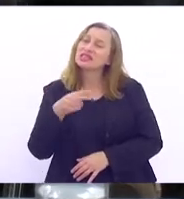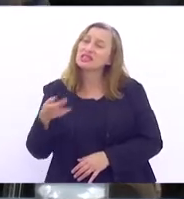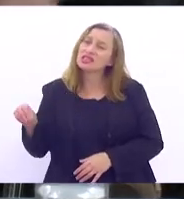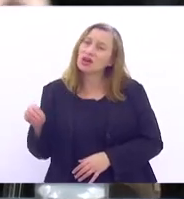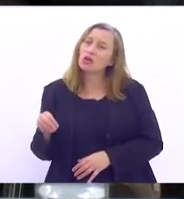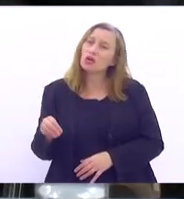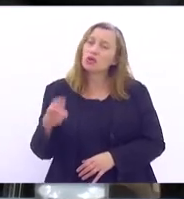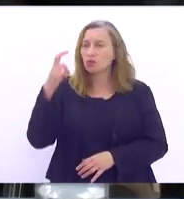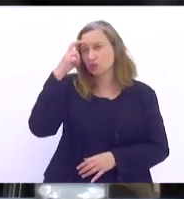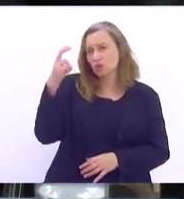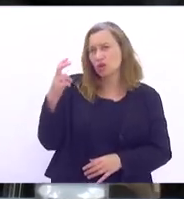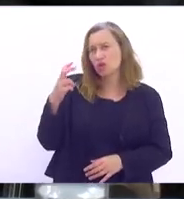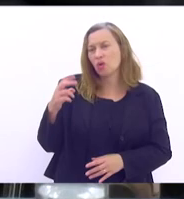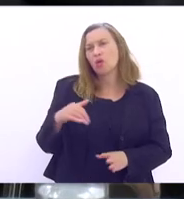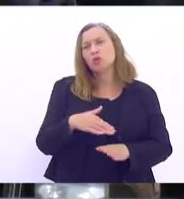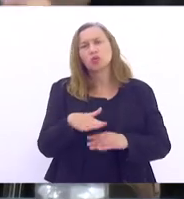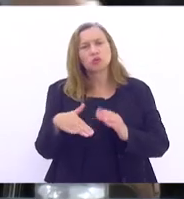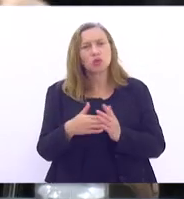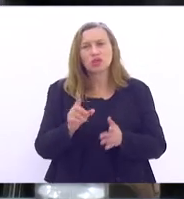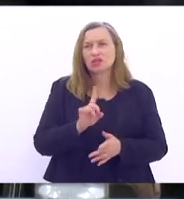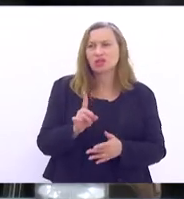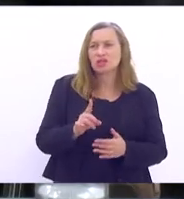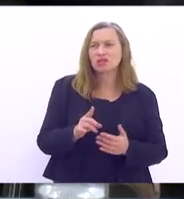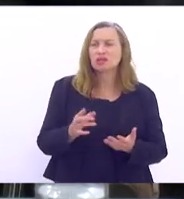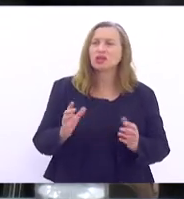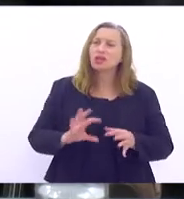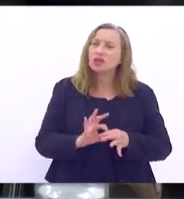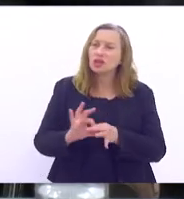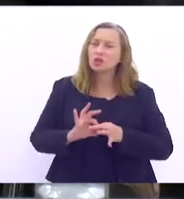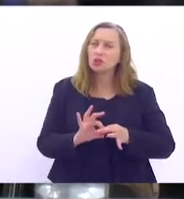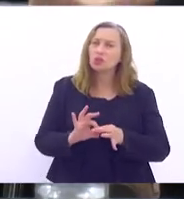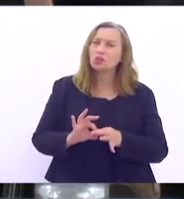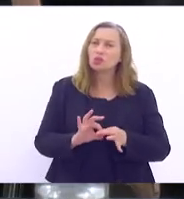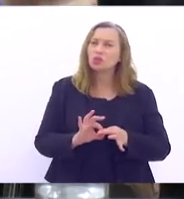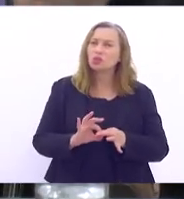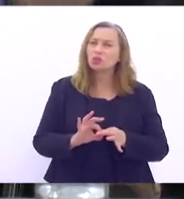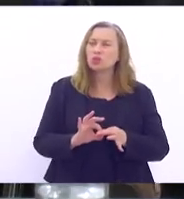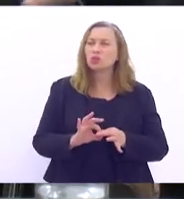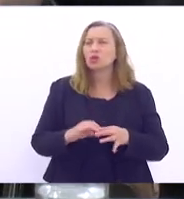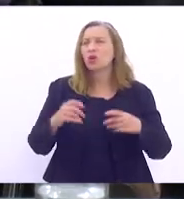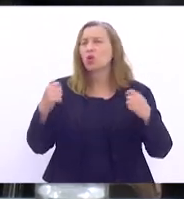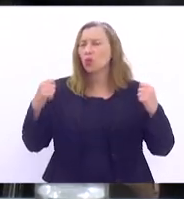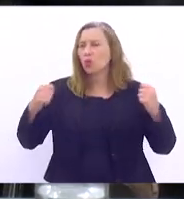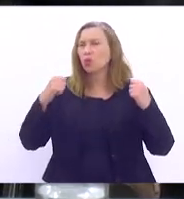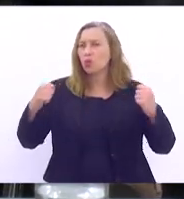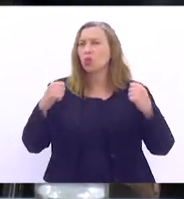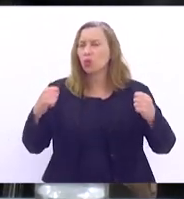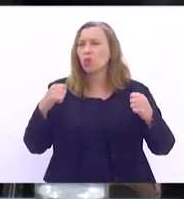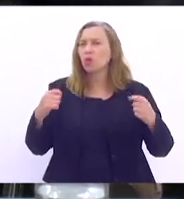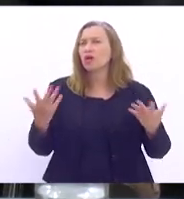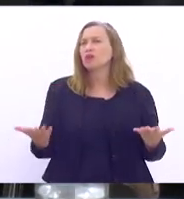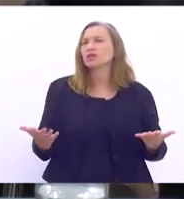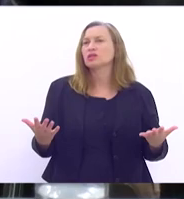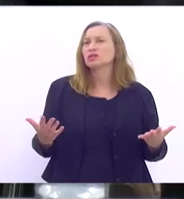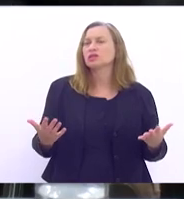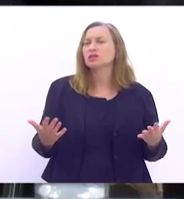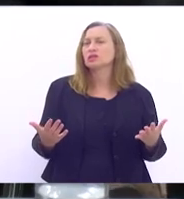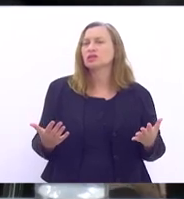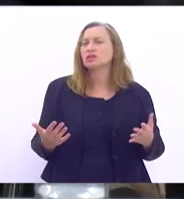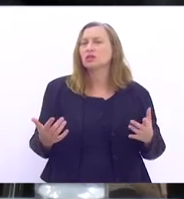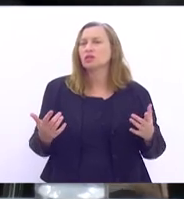sejam preconceituadas, que unam as torcidas, que tenham o caráter de transpor os estádios para